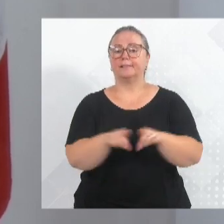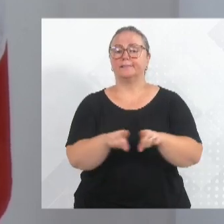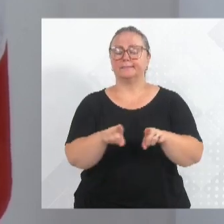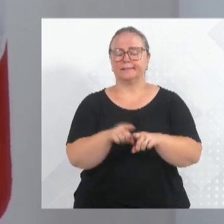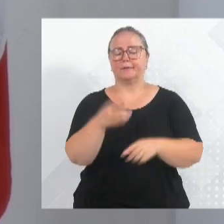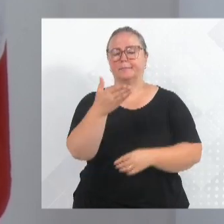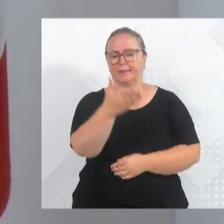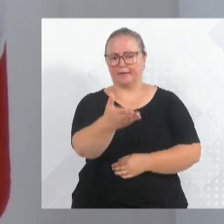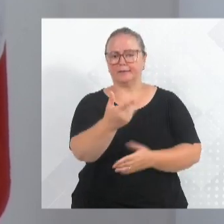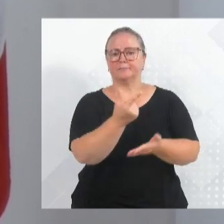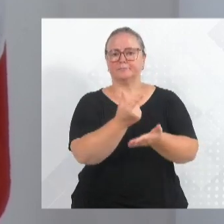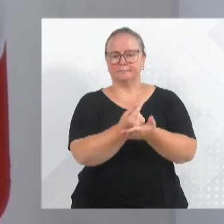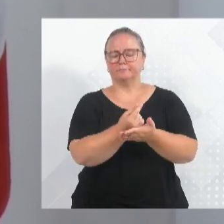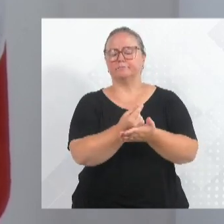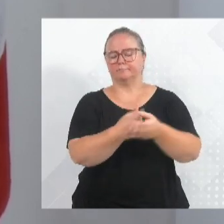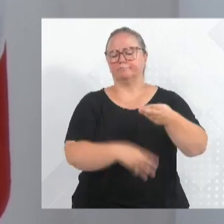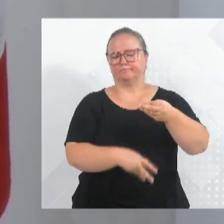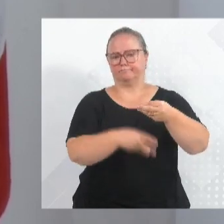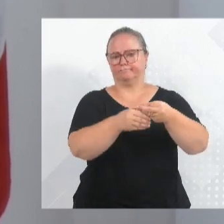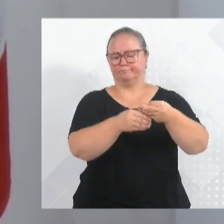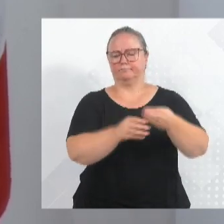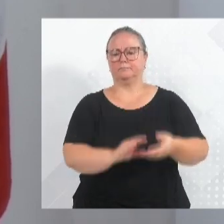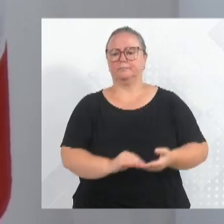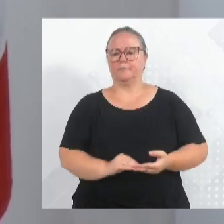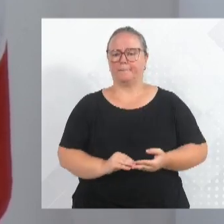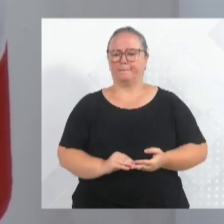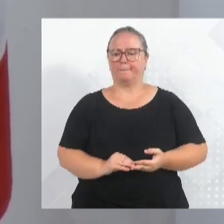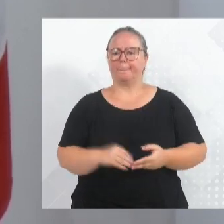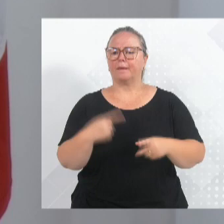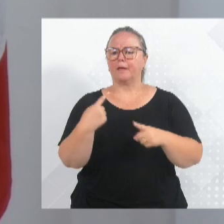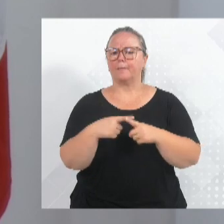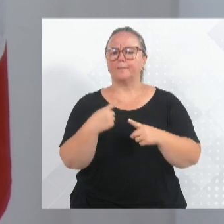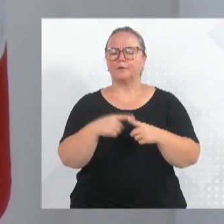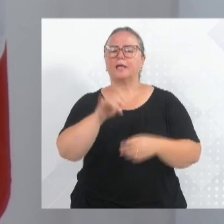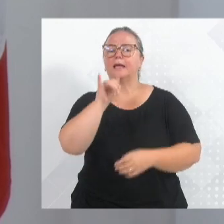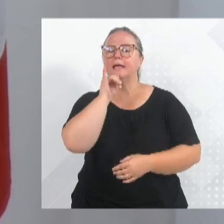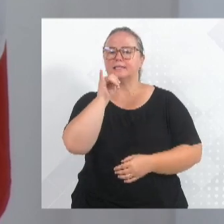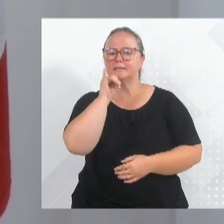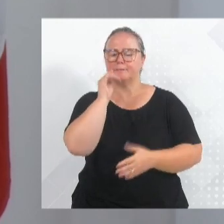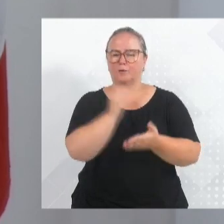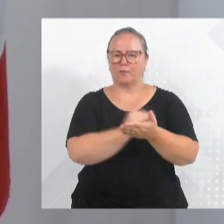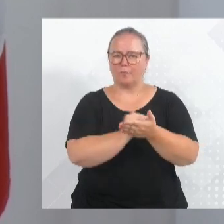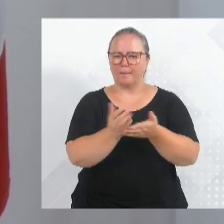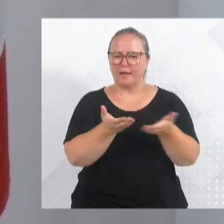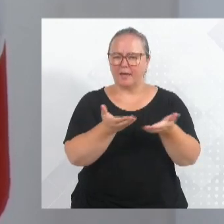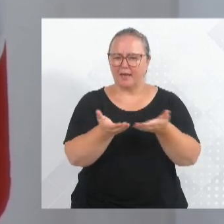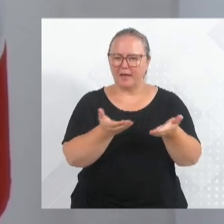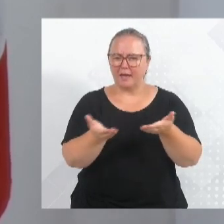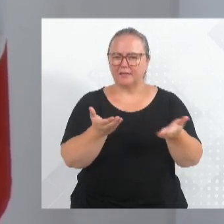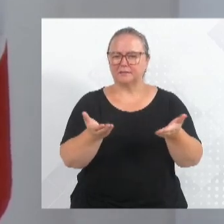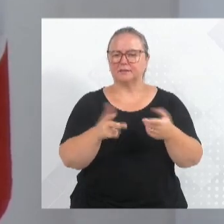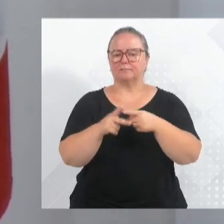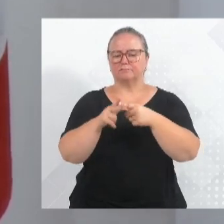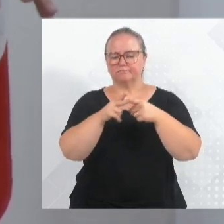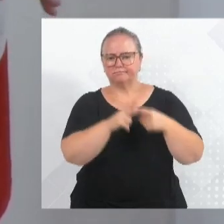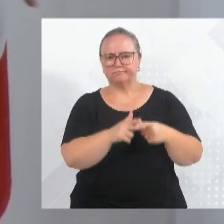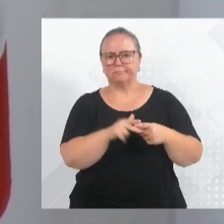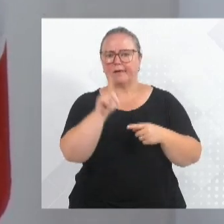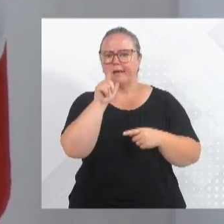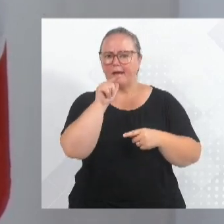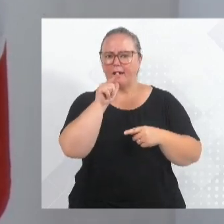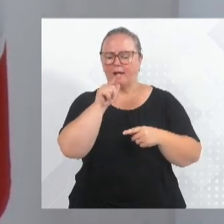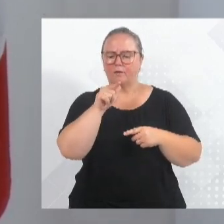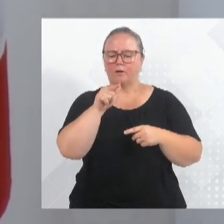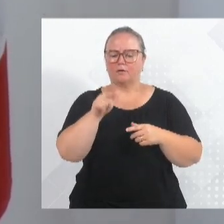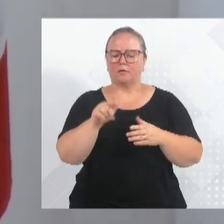também fez uma colocação, por que quando se elabora uma licitação para as manutenções, para abrir o buraco, abrir a água,